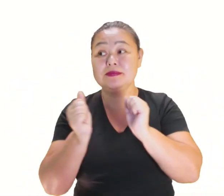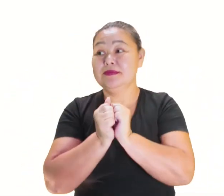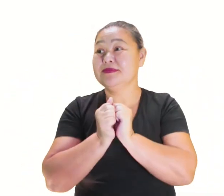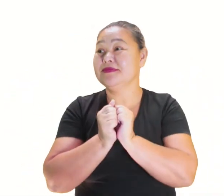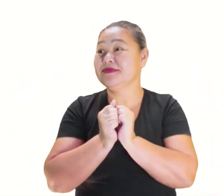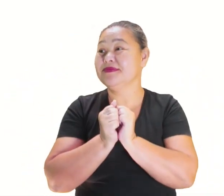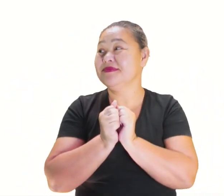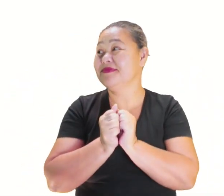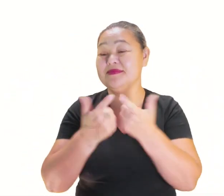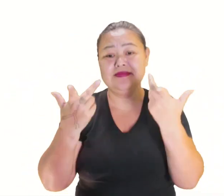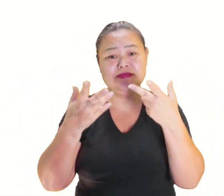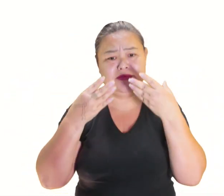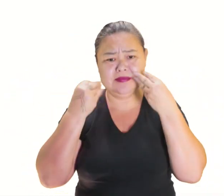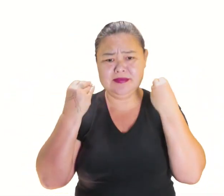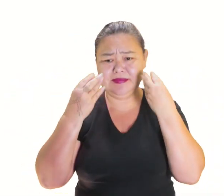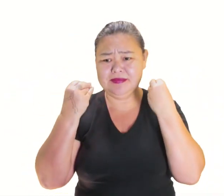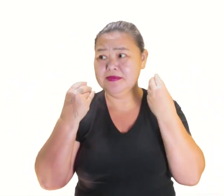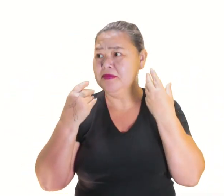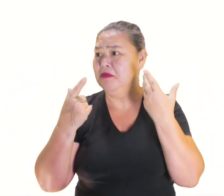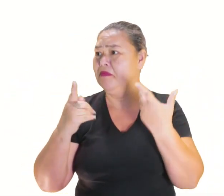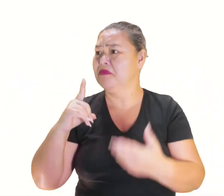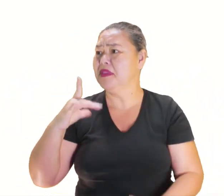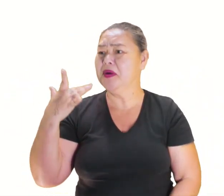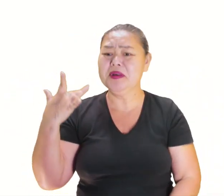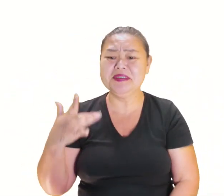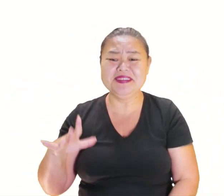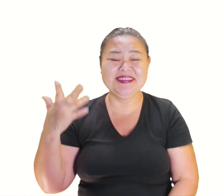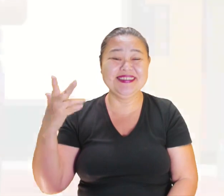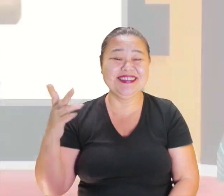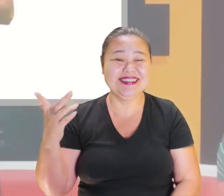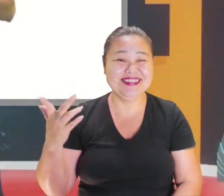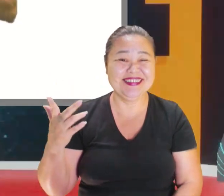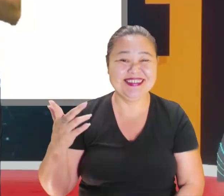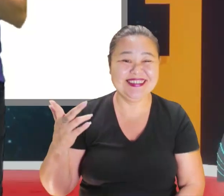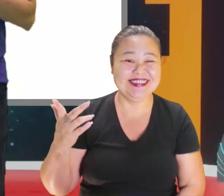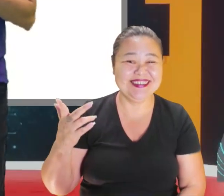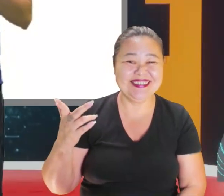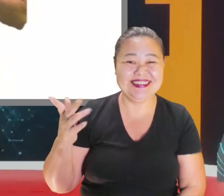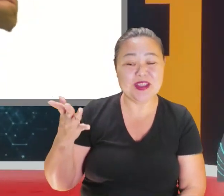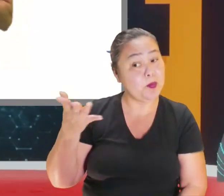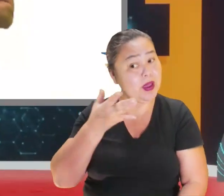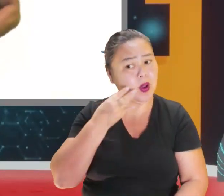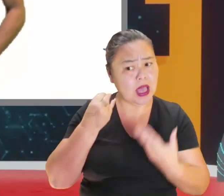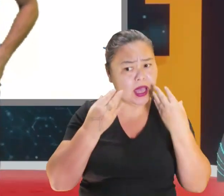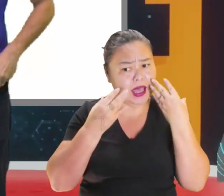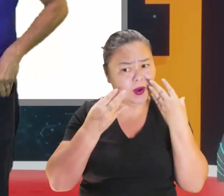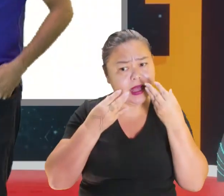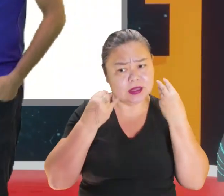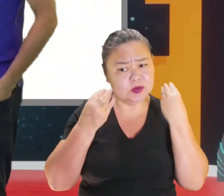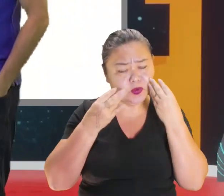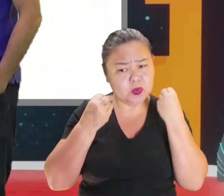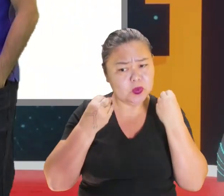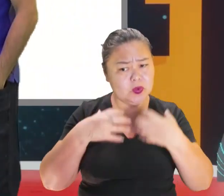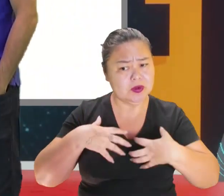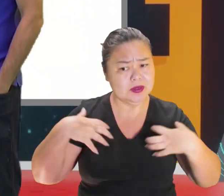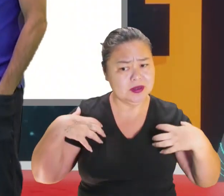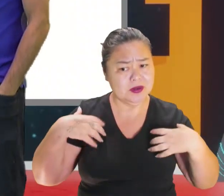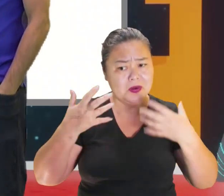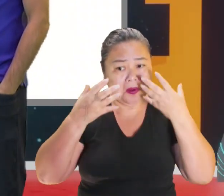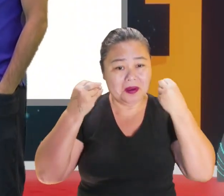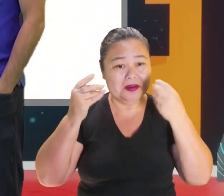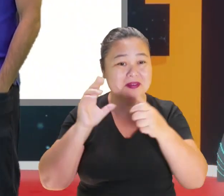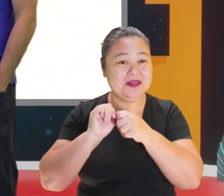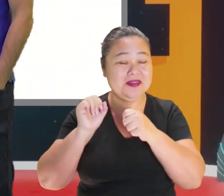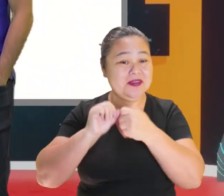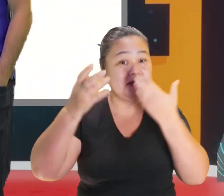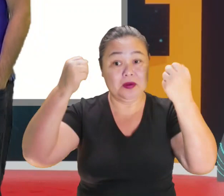É um tigrezinho isso aí? Acho que é, né? É um tigre? É um gatinho. Nossa, gatinho. Então não fica assim